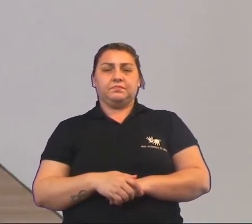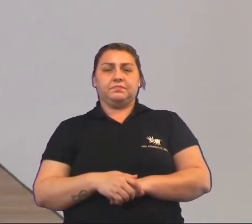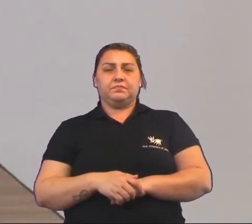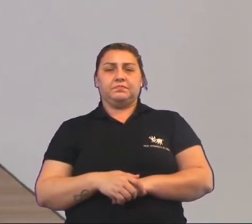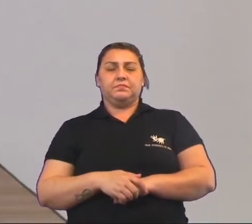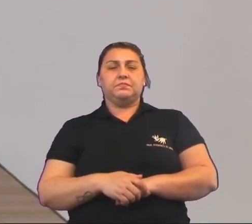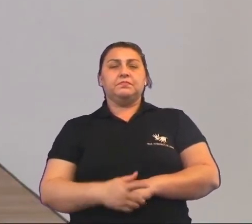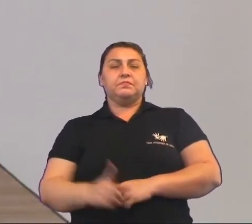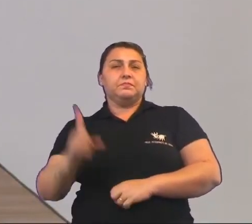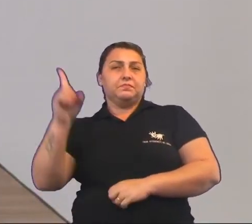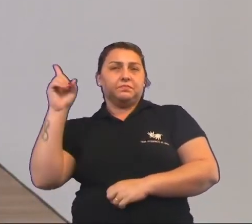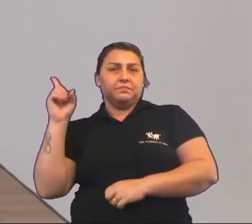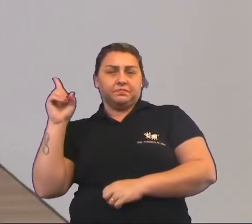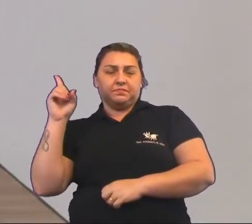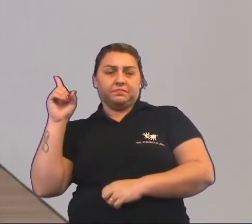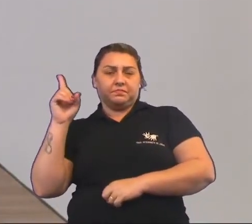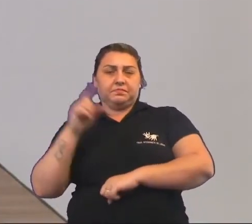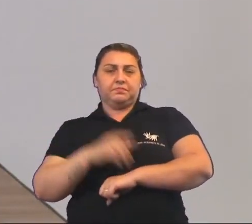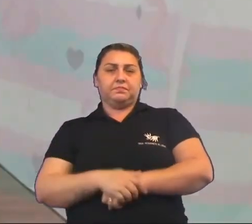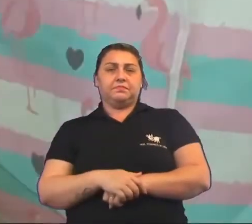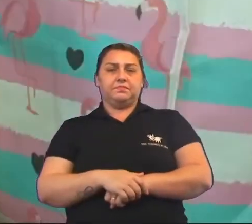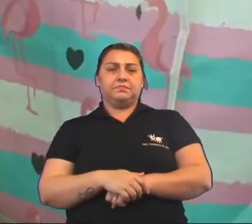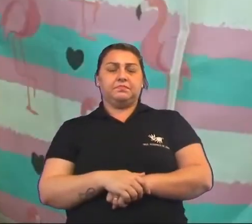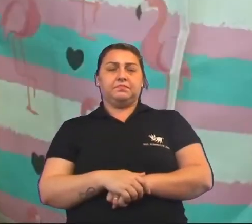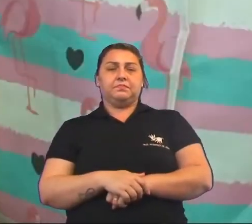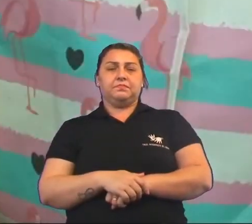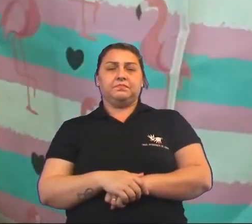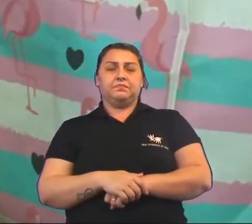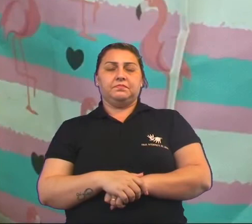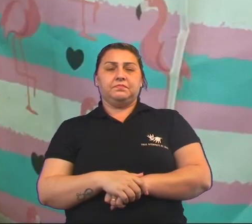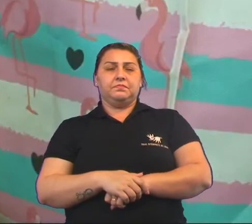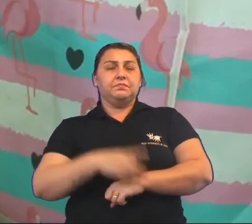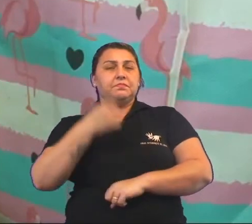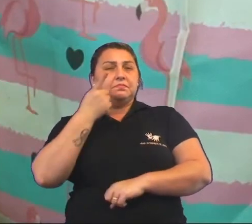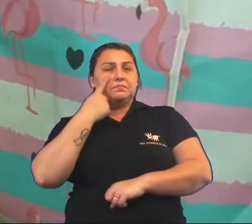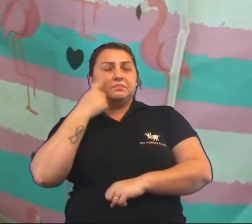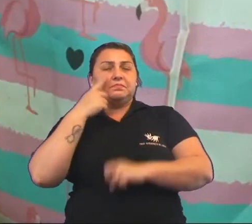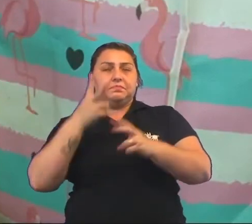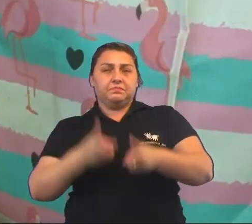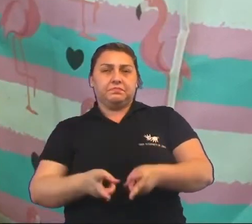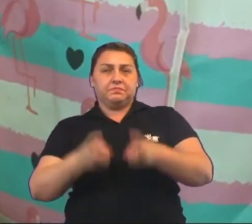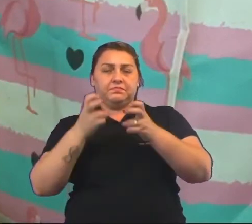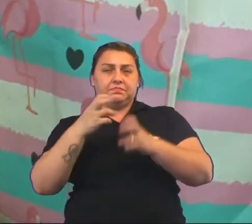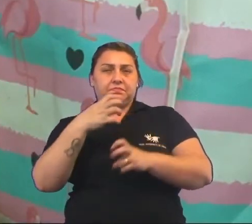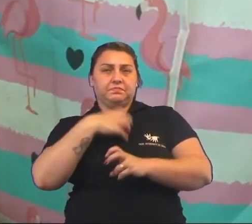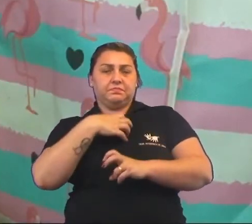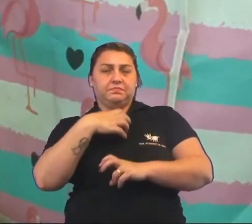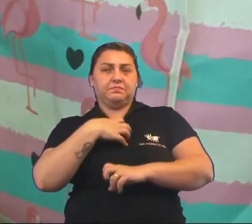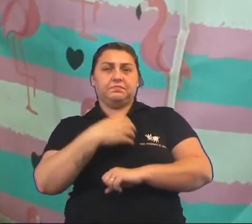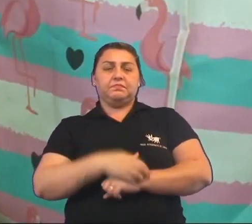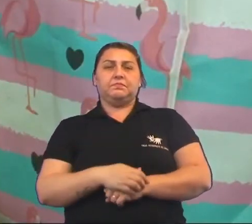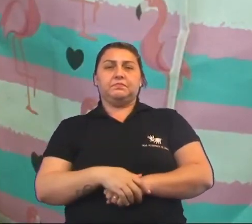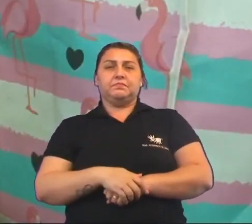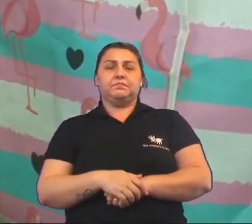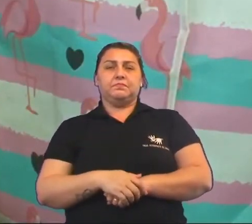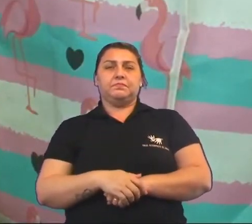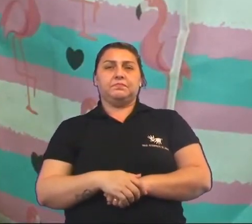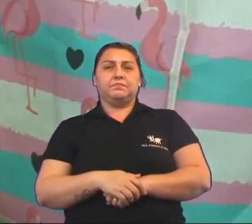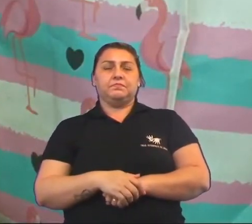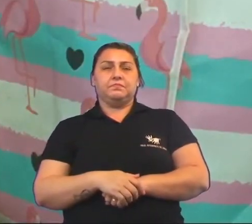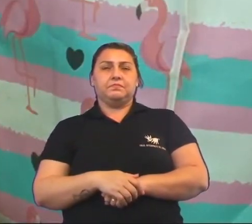Aqui temos mais uma figura. Estão observando o formato que ela é?